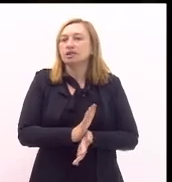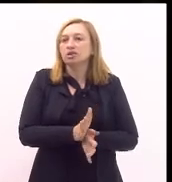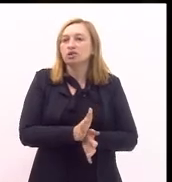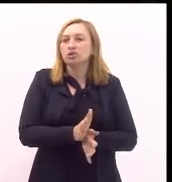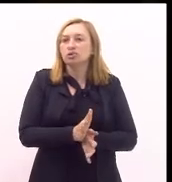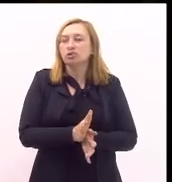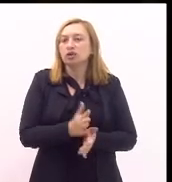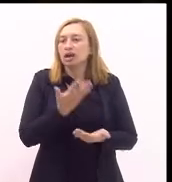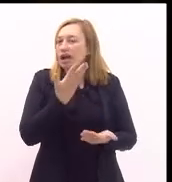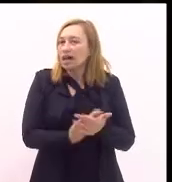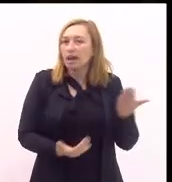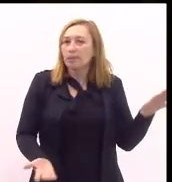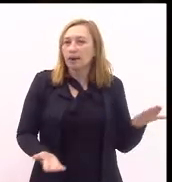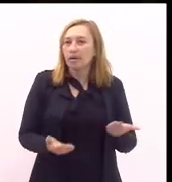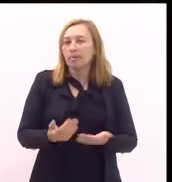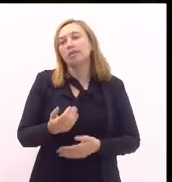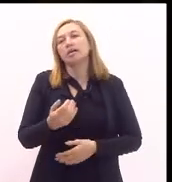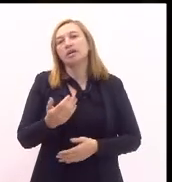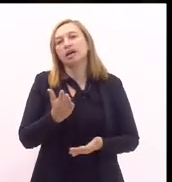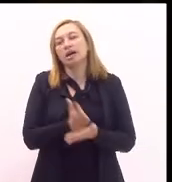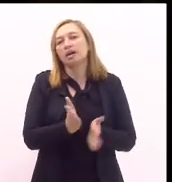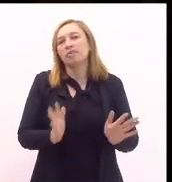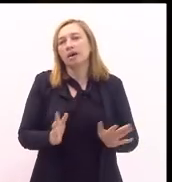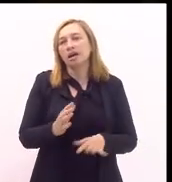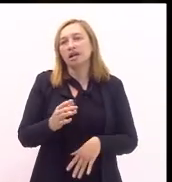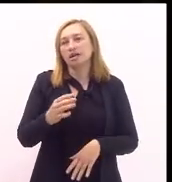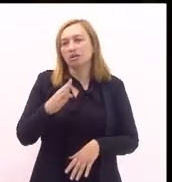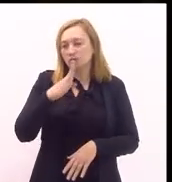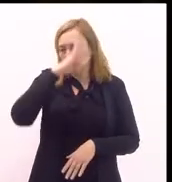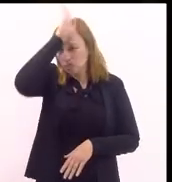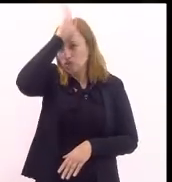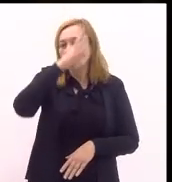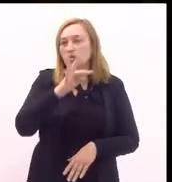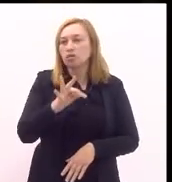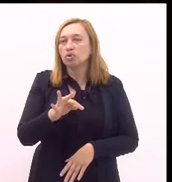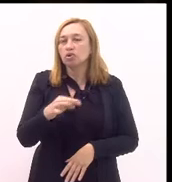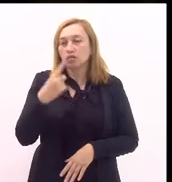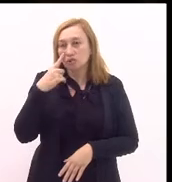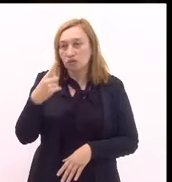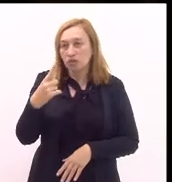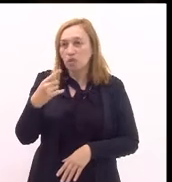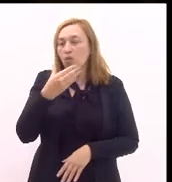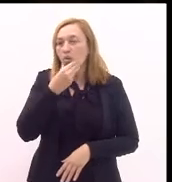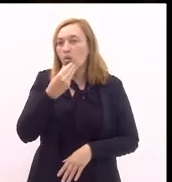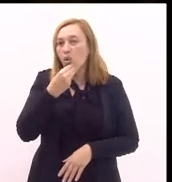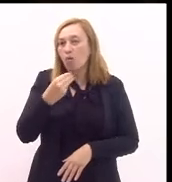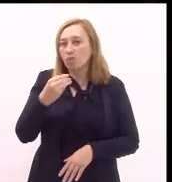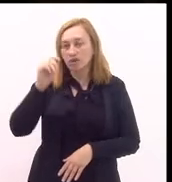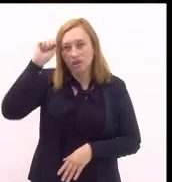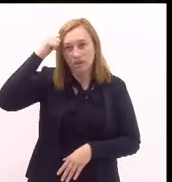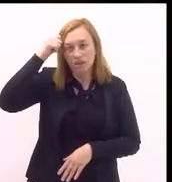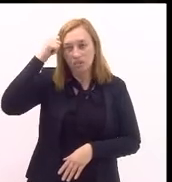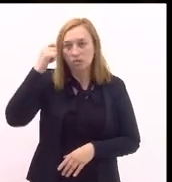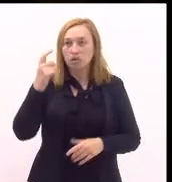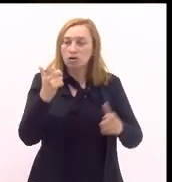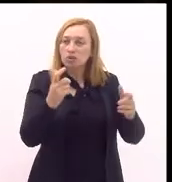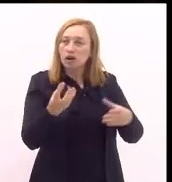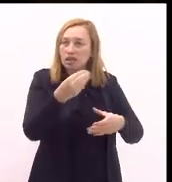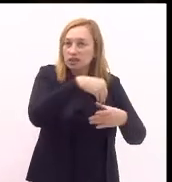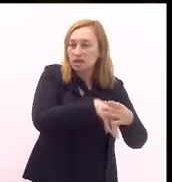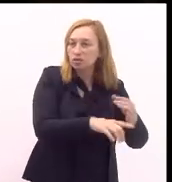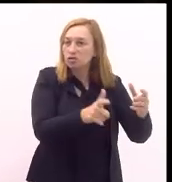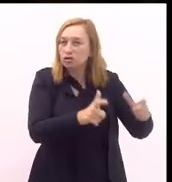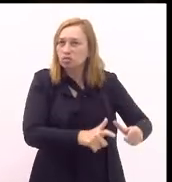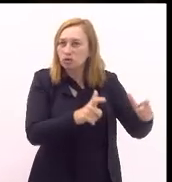para gente acabar de vez com tudo que tá acontecendo nosso país onde um homem negro recentemente foi colocado numa câmara de gás dentro